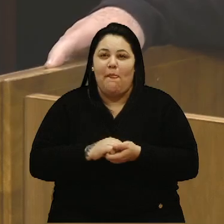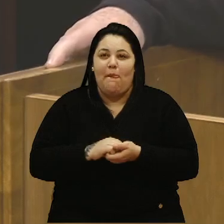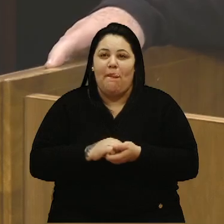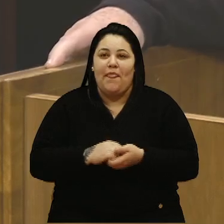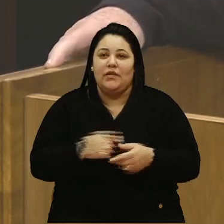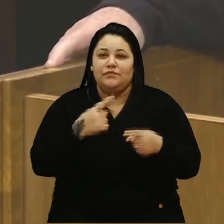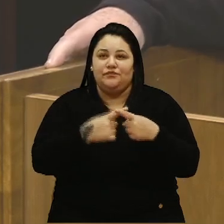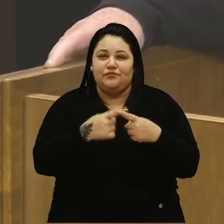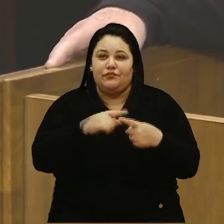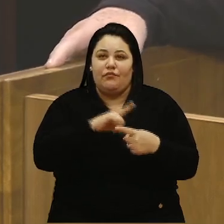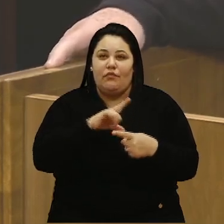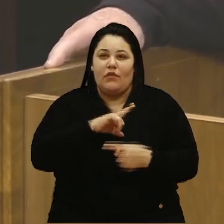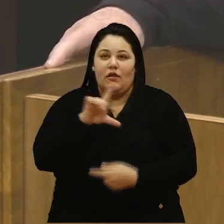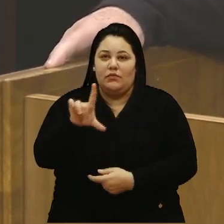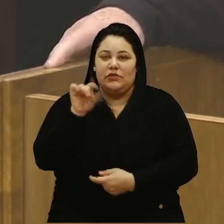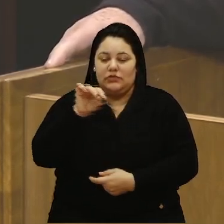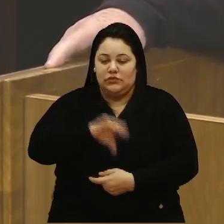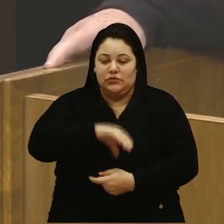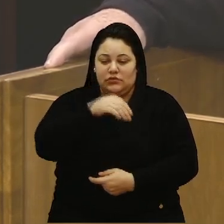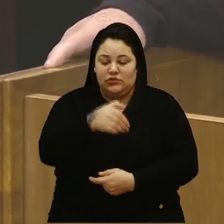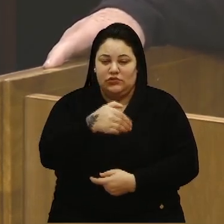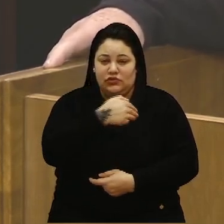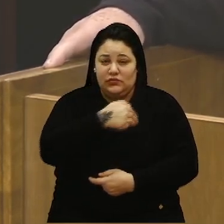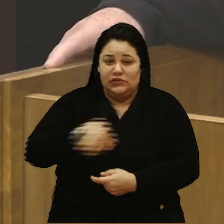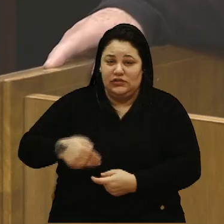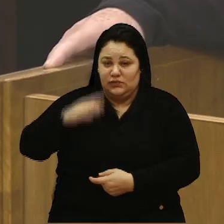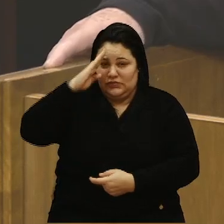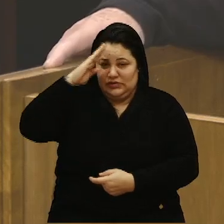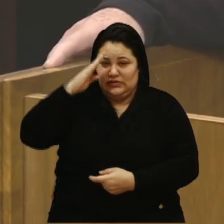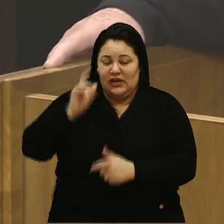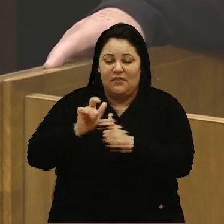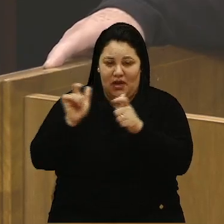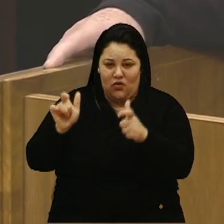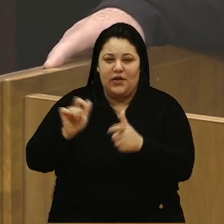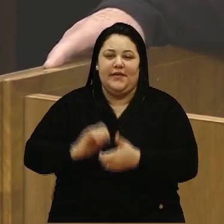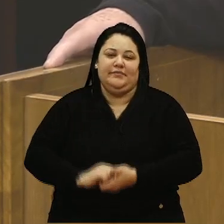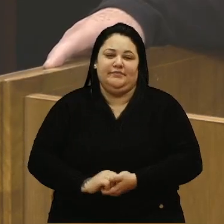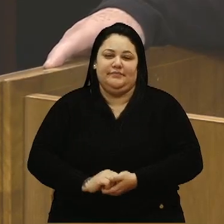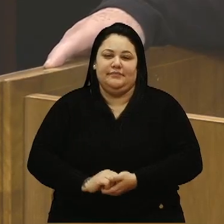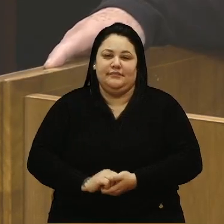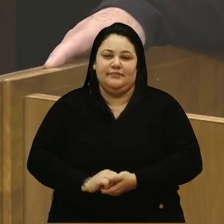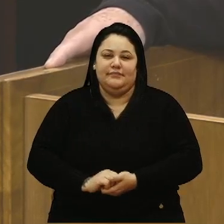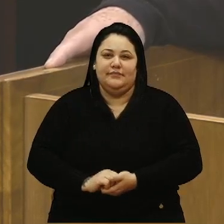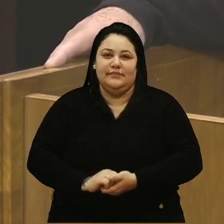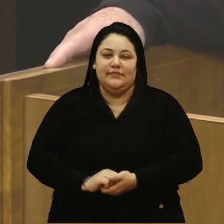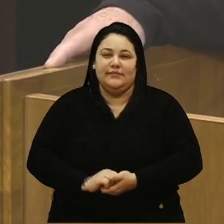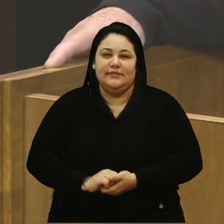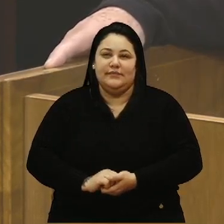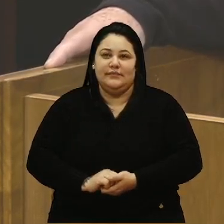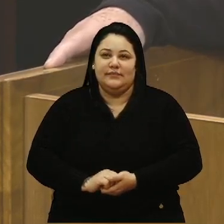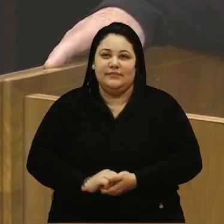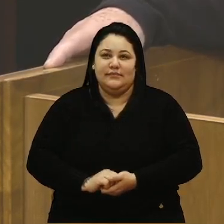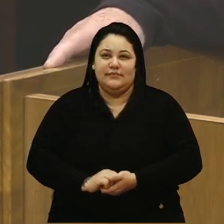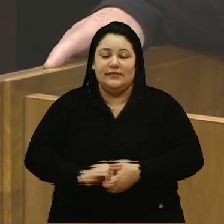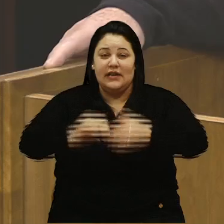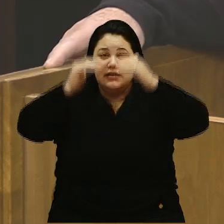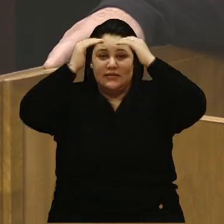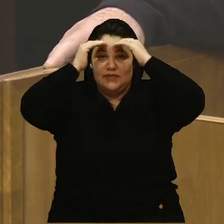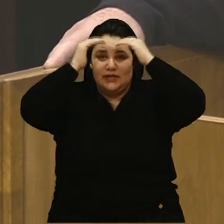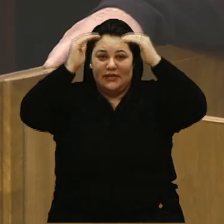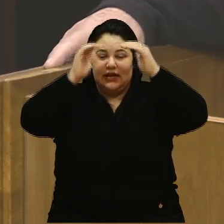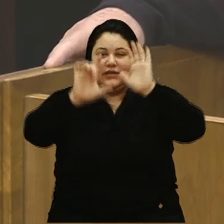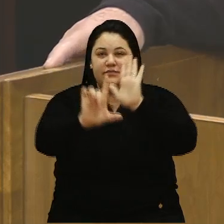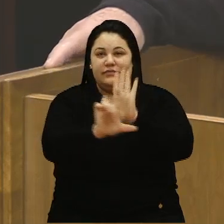decisão corajosa dos ministros militares, na sua maioria, que respeitaram a